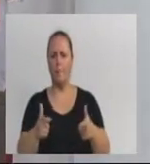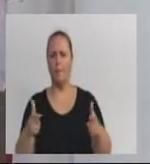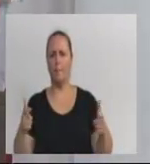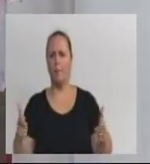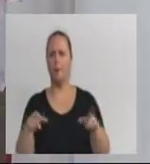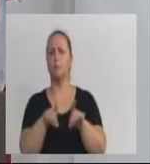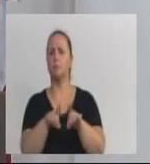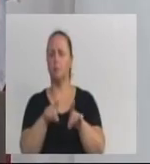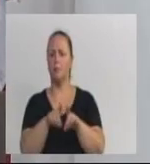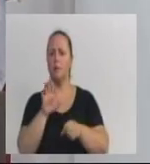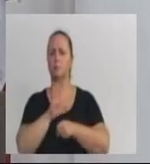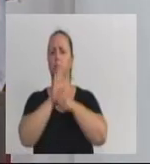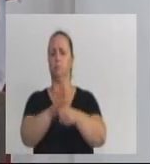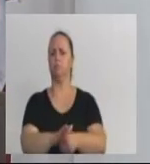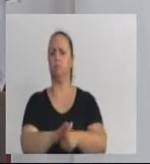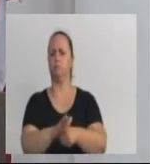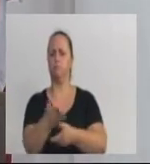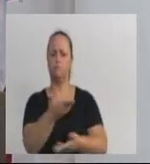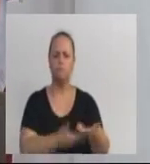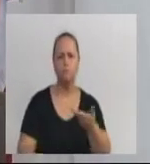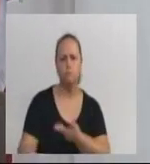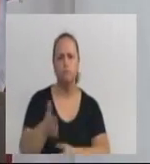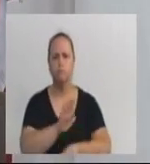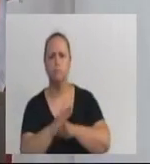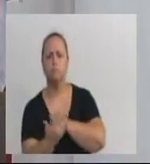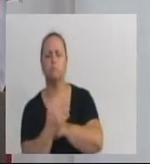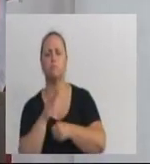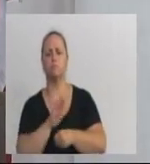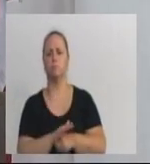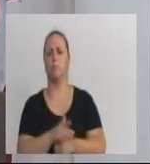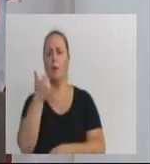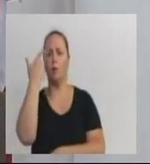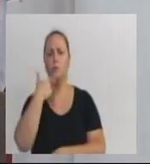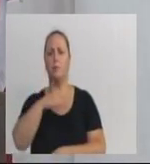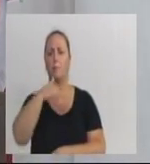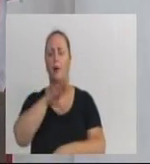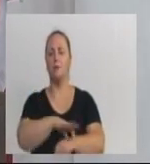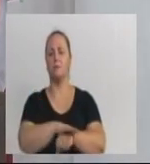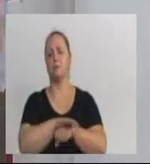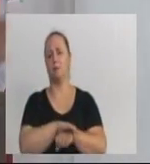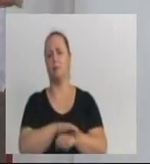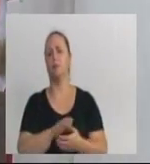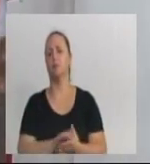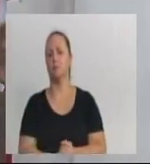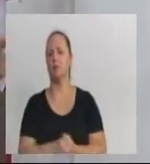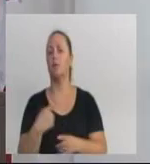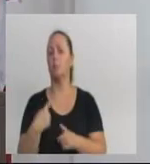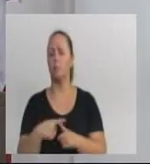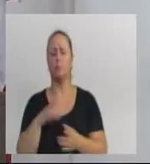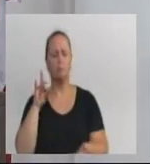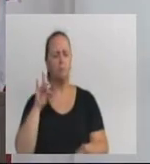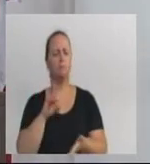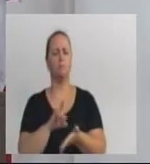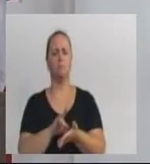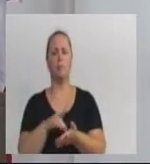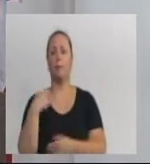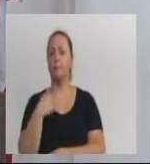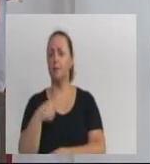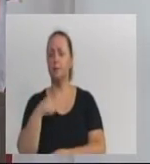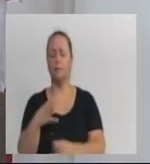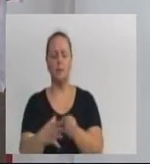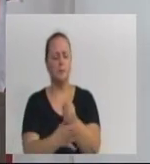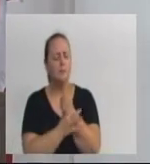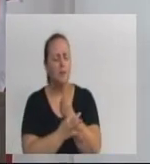gente consiga cada vez mais ter um alento em relação a isso, que é uma das grandes bandeiras que nós devemos seguir, a bandeira da segurança